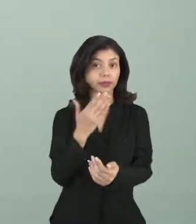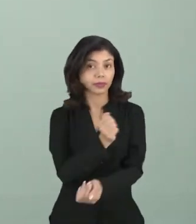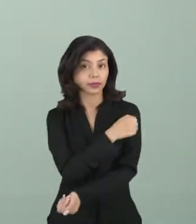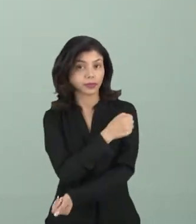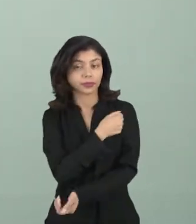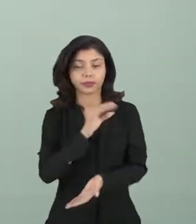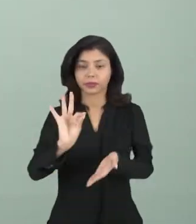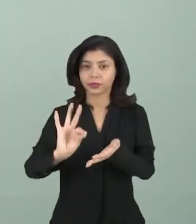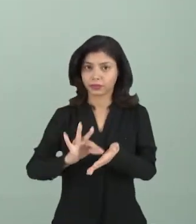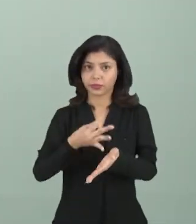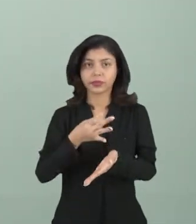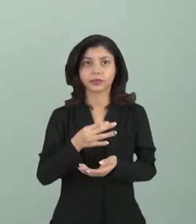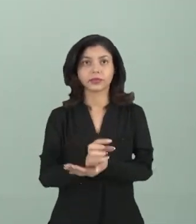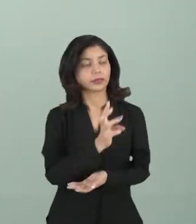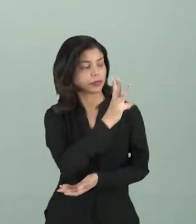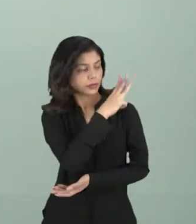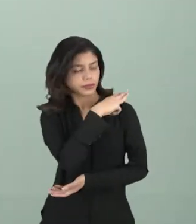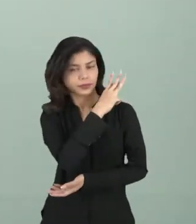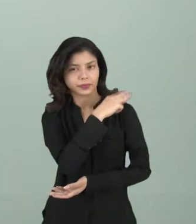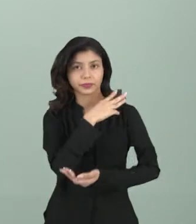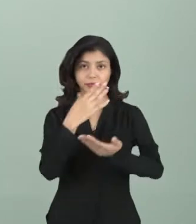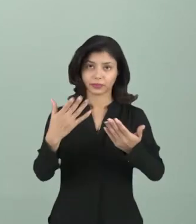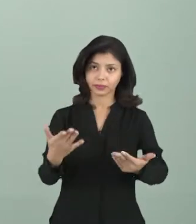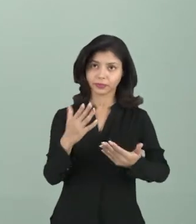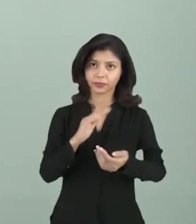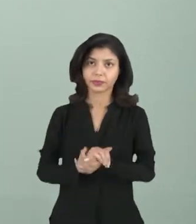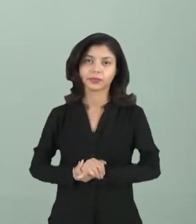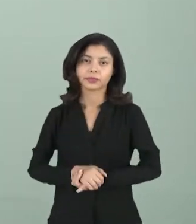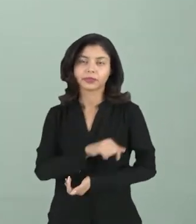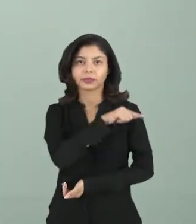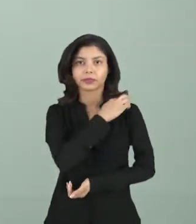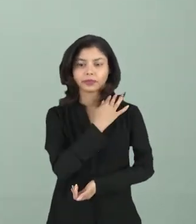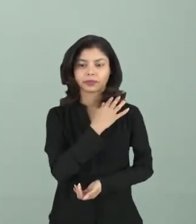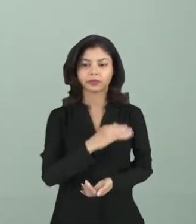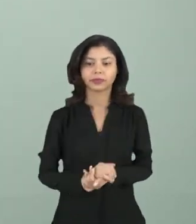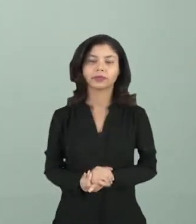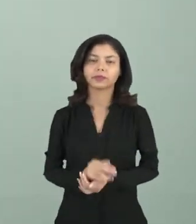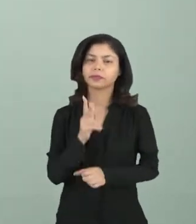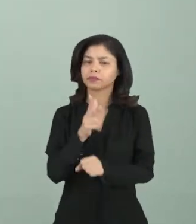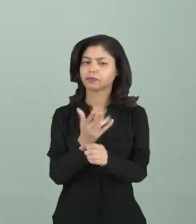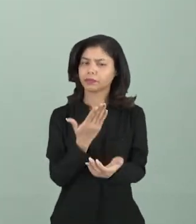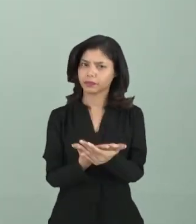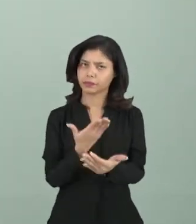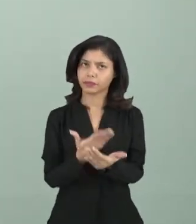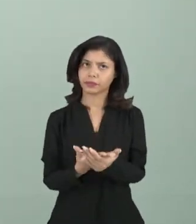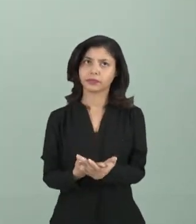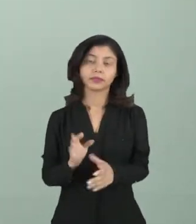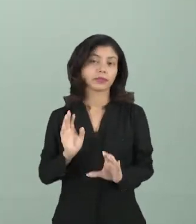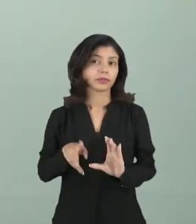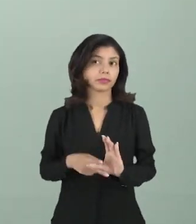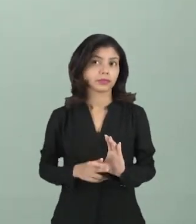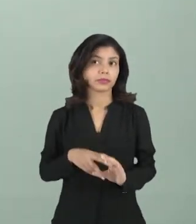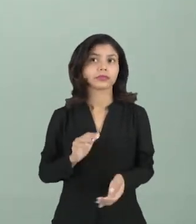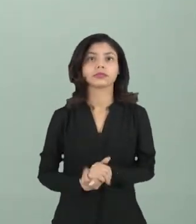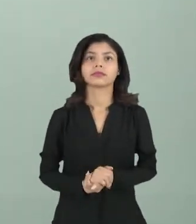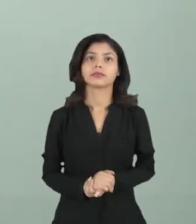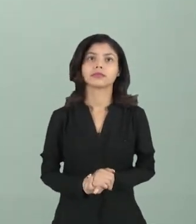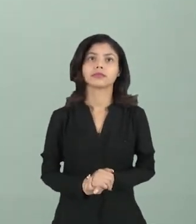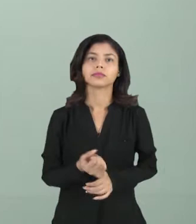alunos que estão matriculados na terceira série do ensino médio. É uma videoaula do seu componente